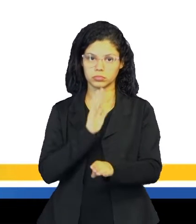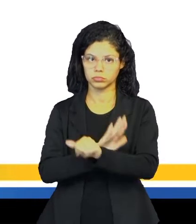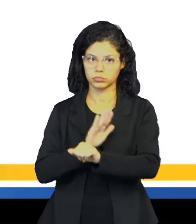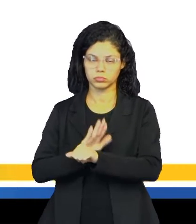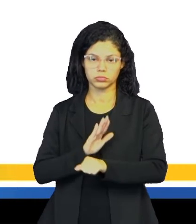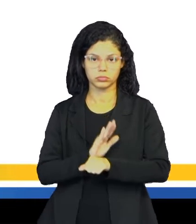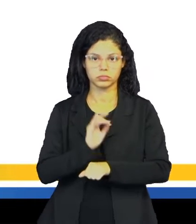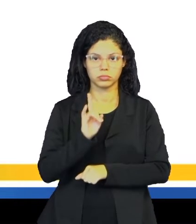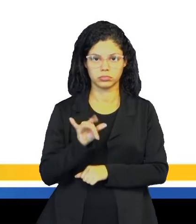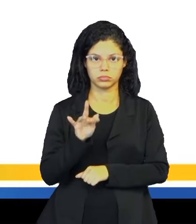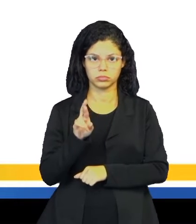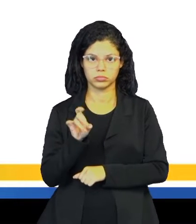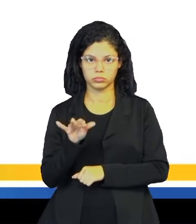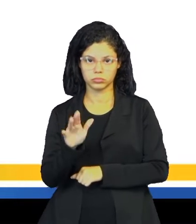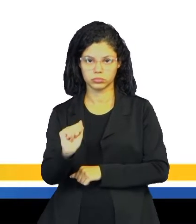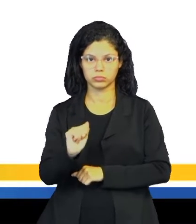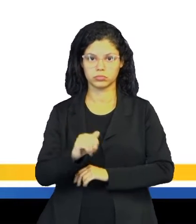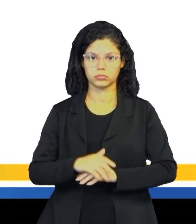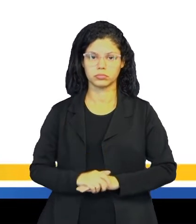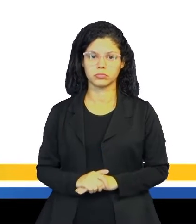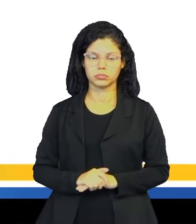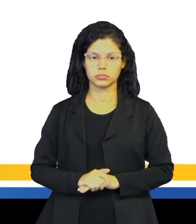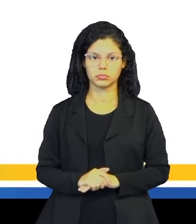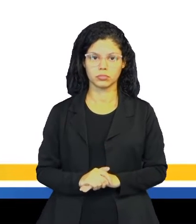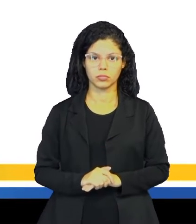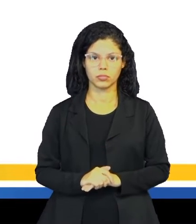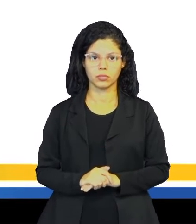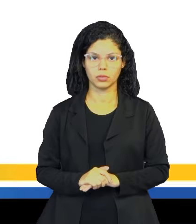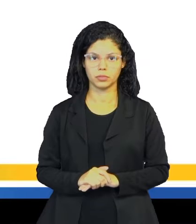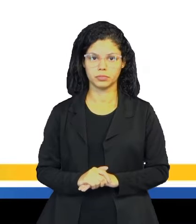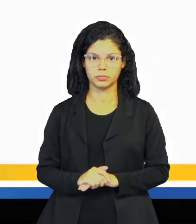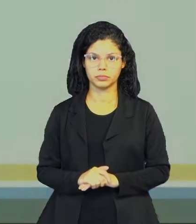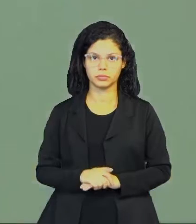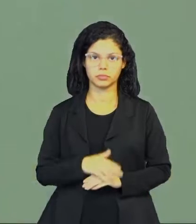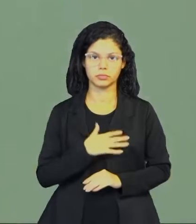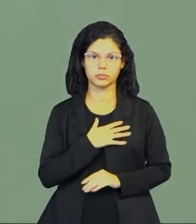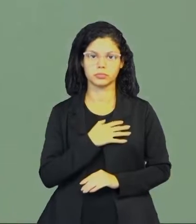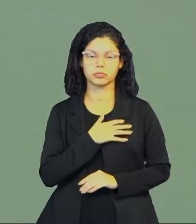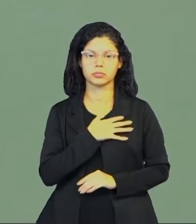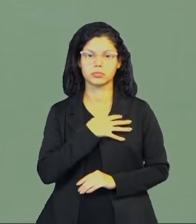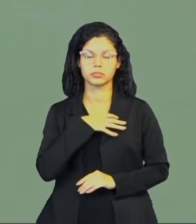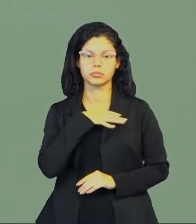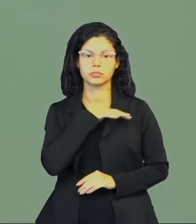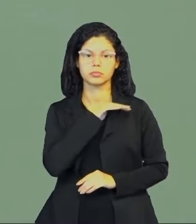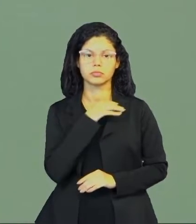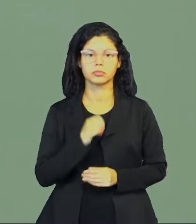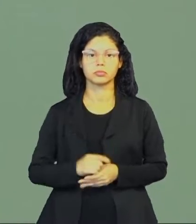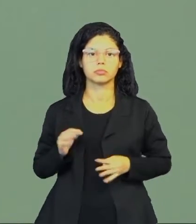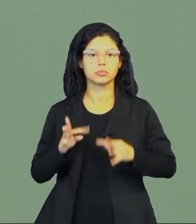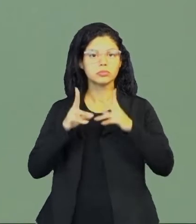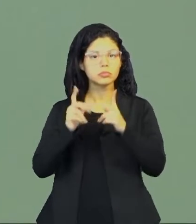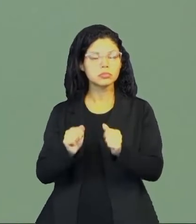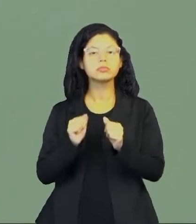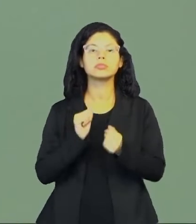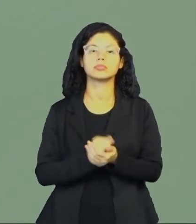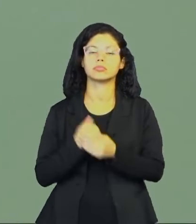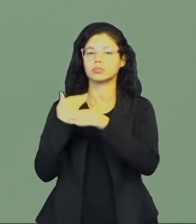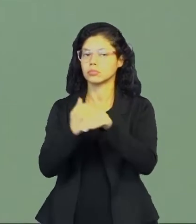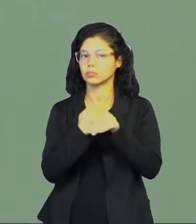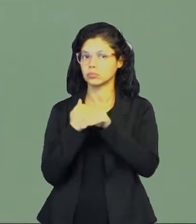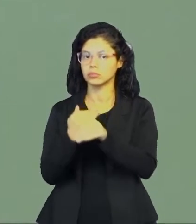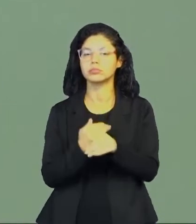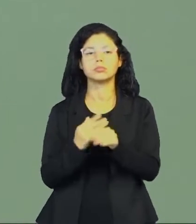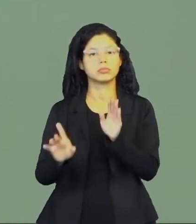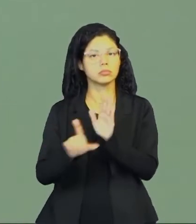religião, a sua coloração ideológica. Todos os cidadãos são